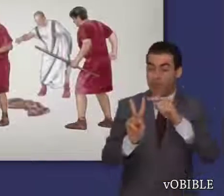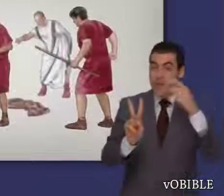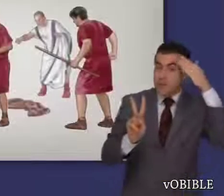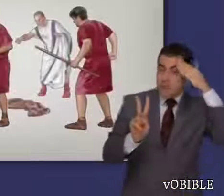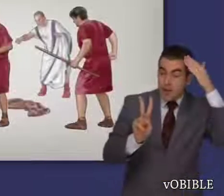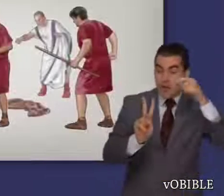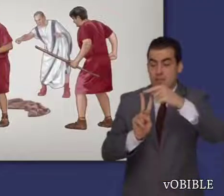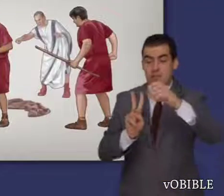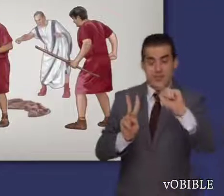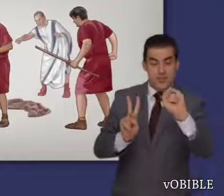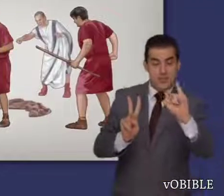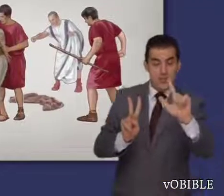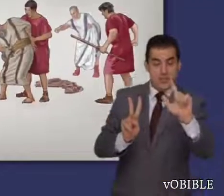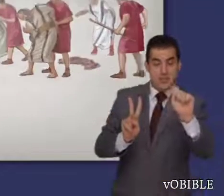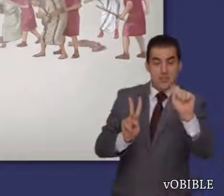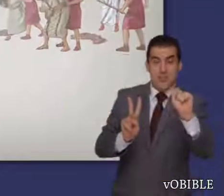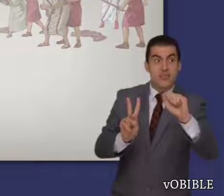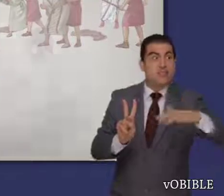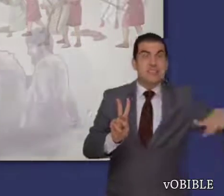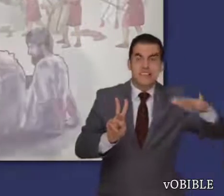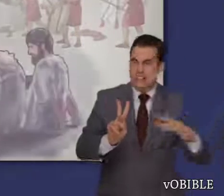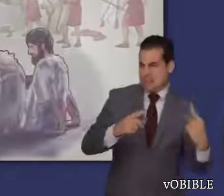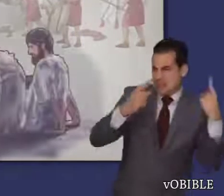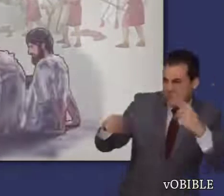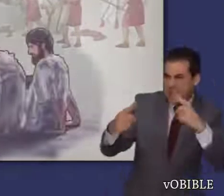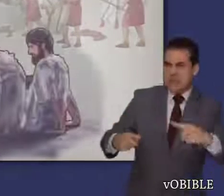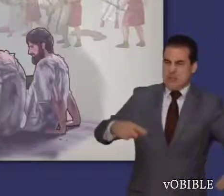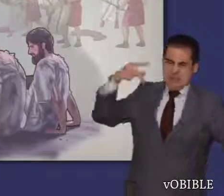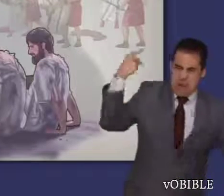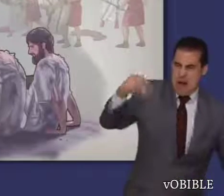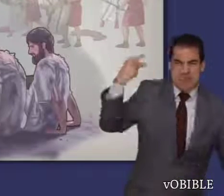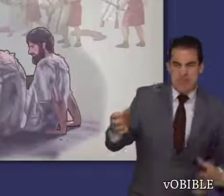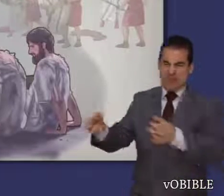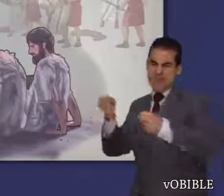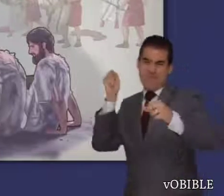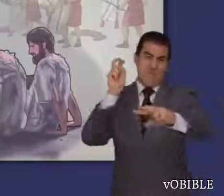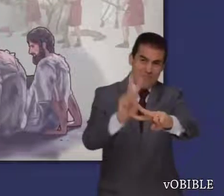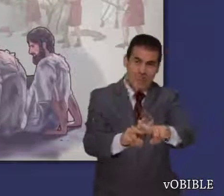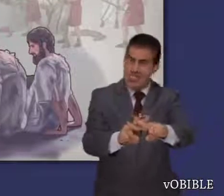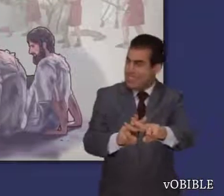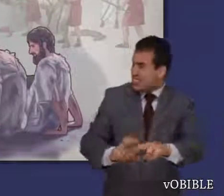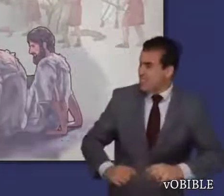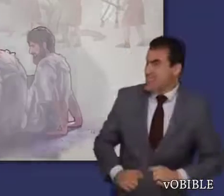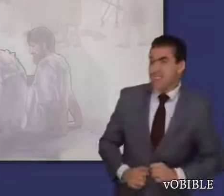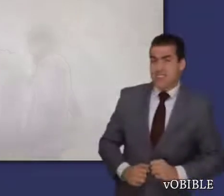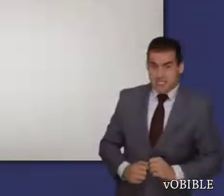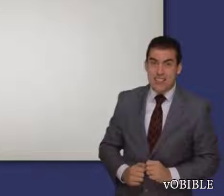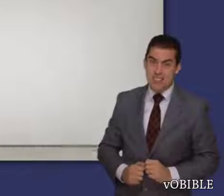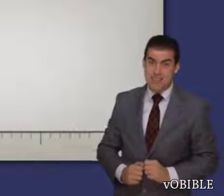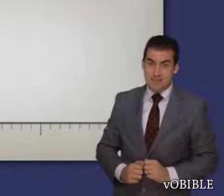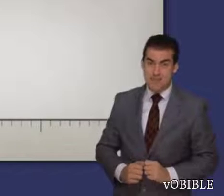Paulo e Silas foram espancados com varas e jogados na prisão, e seus pés foram presos a um tronco.